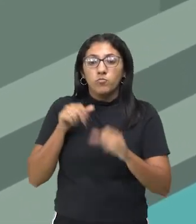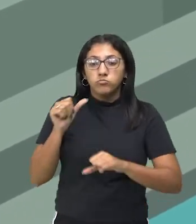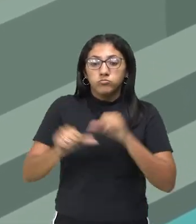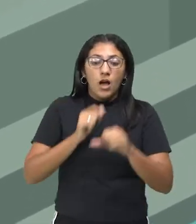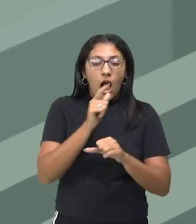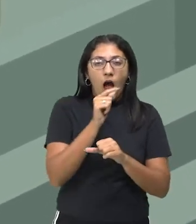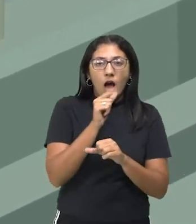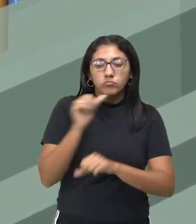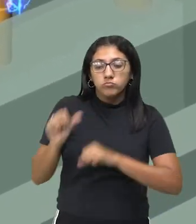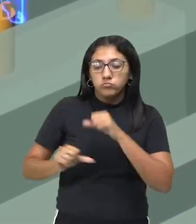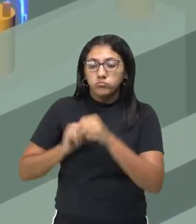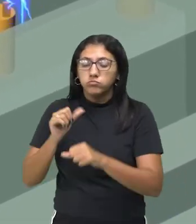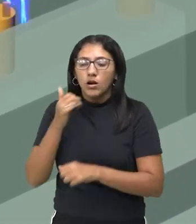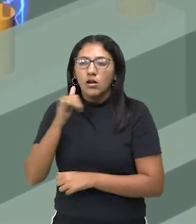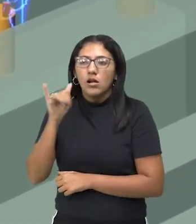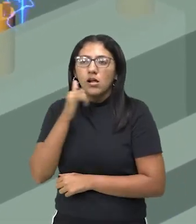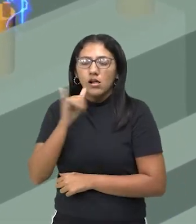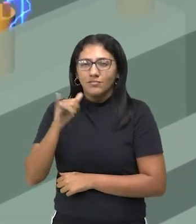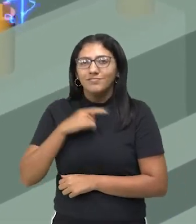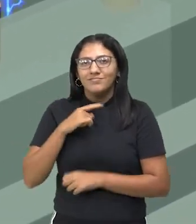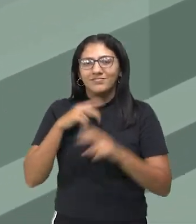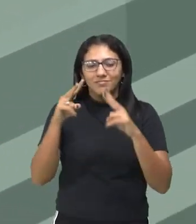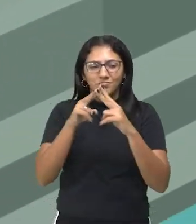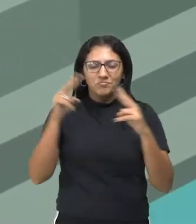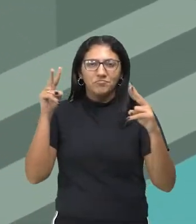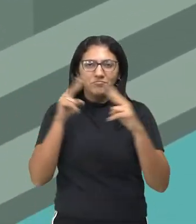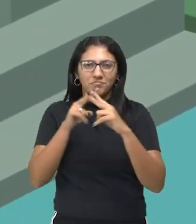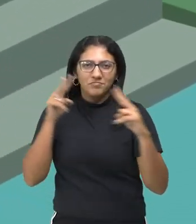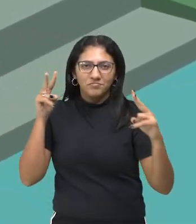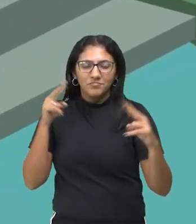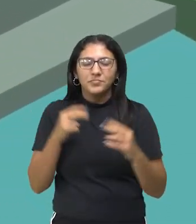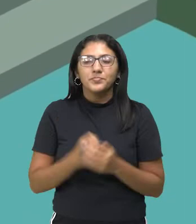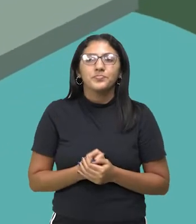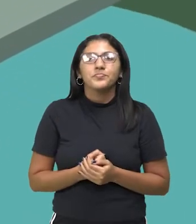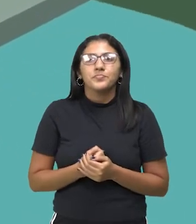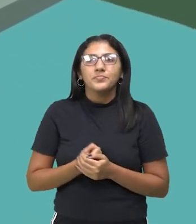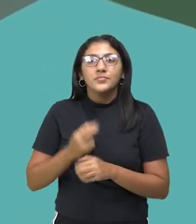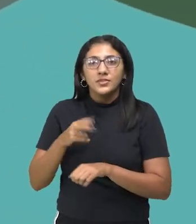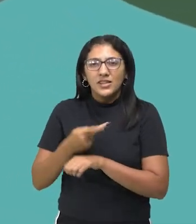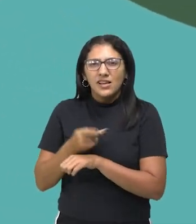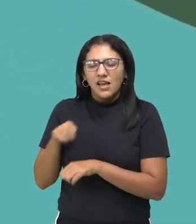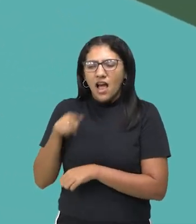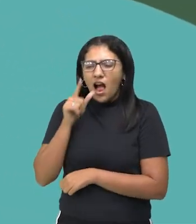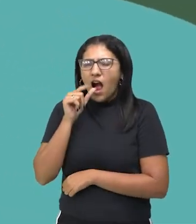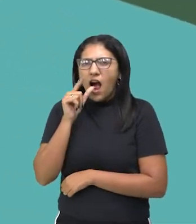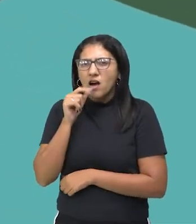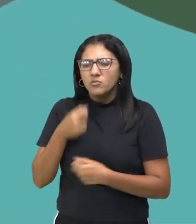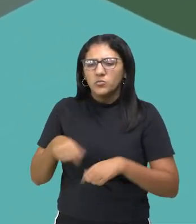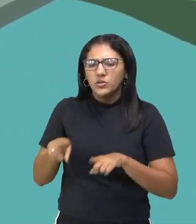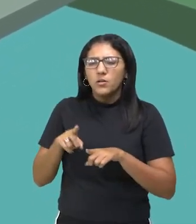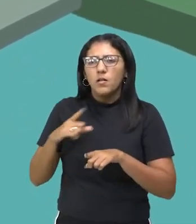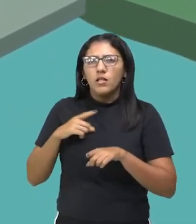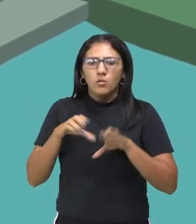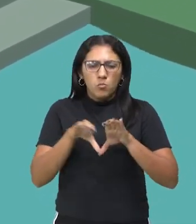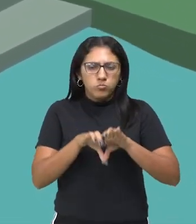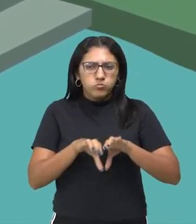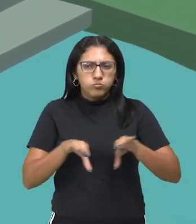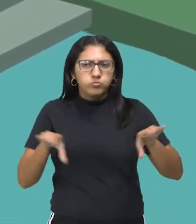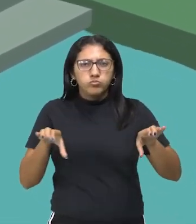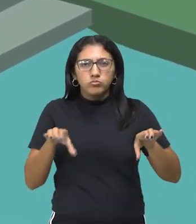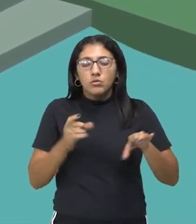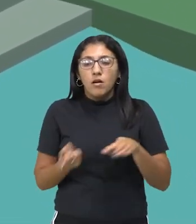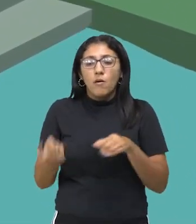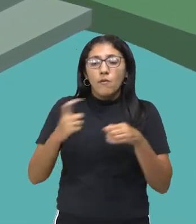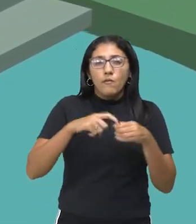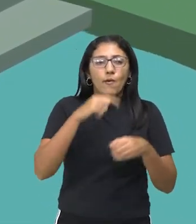elétrica, que sai das usinas pelas linhas de energia. E, por fim, a água utilizada passa por tubulações e volta para o